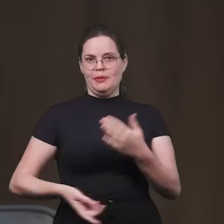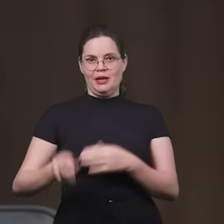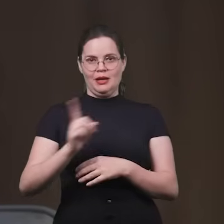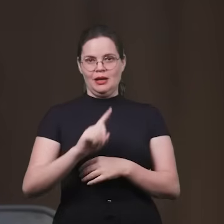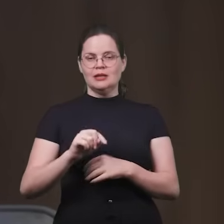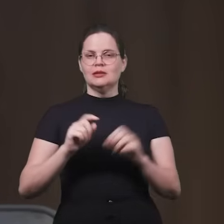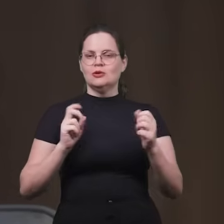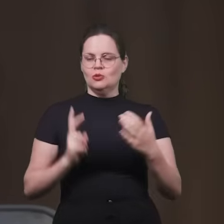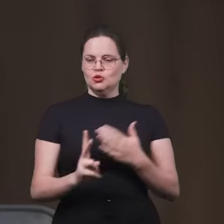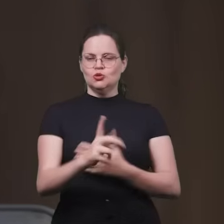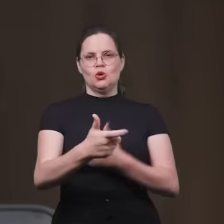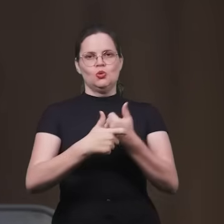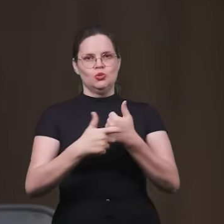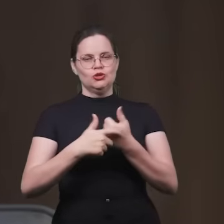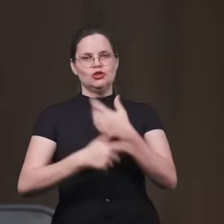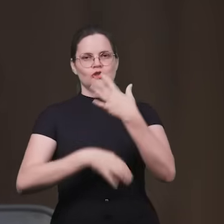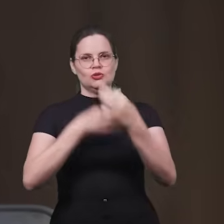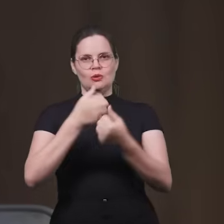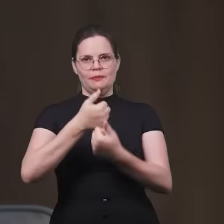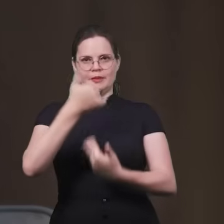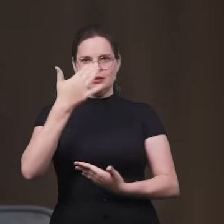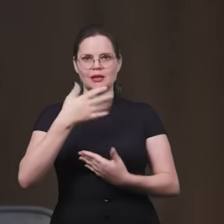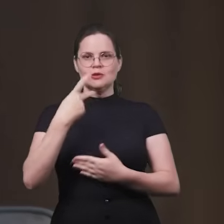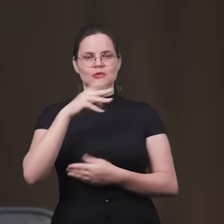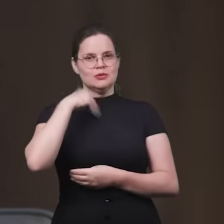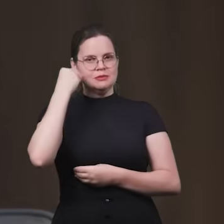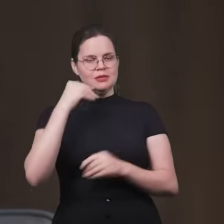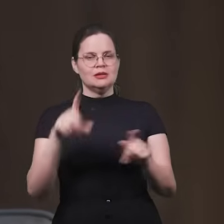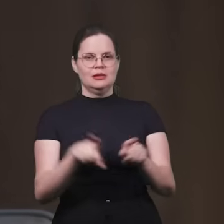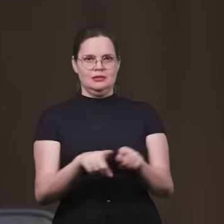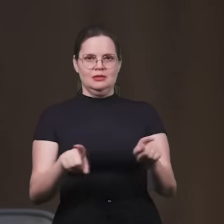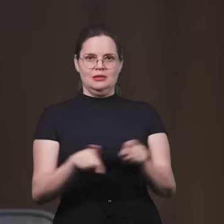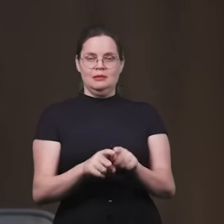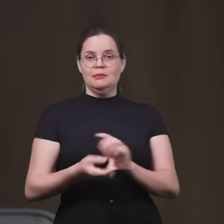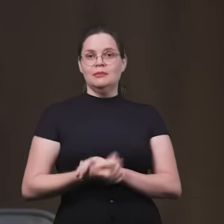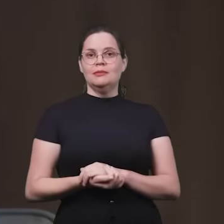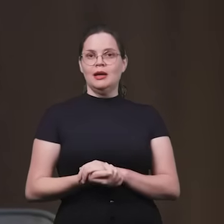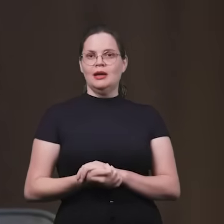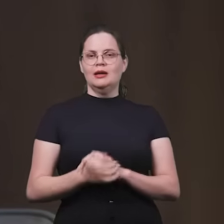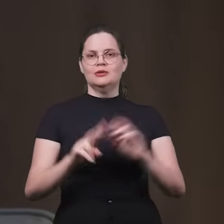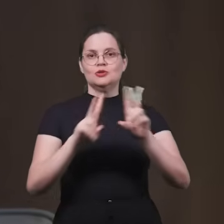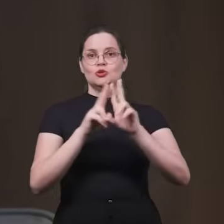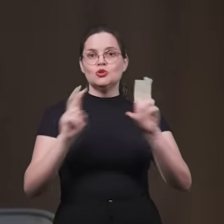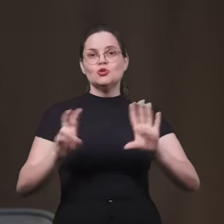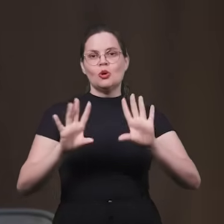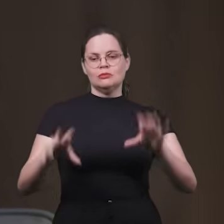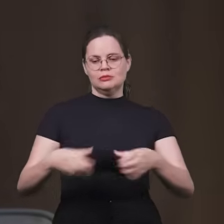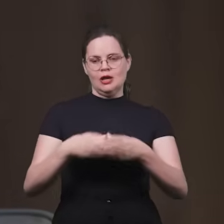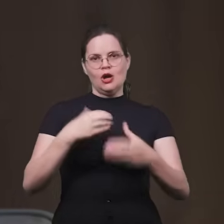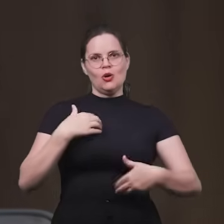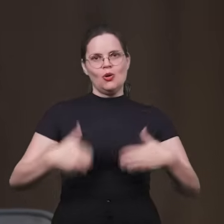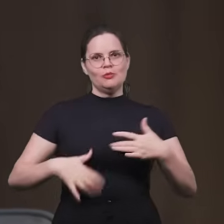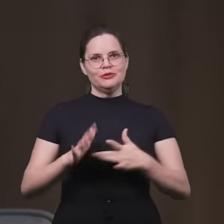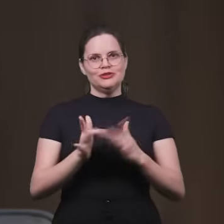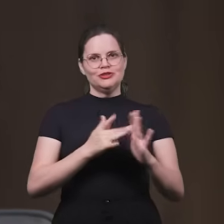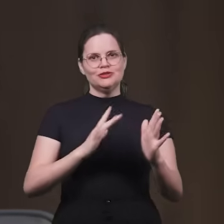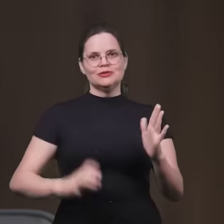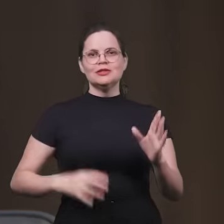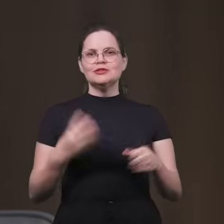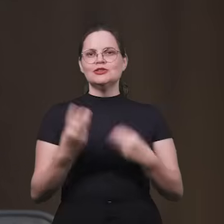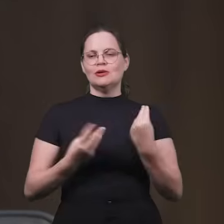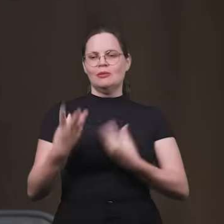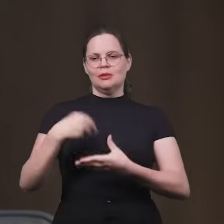de curtir, comentar, compartilhar a sua experiência também com a Igreja Corpo de Cristo, como você foi alcançado, como você